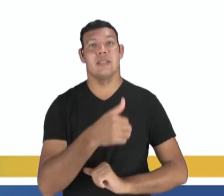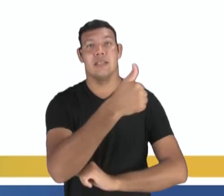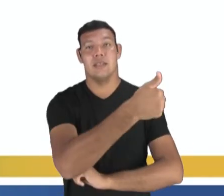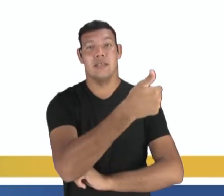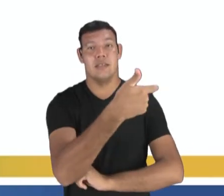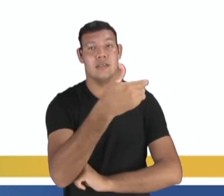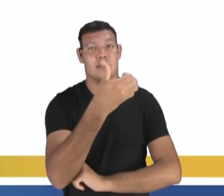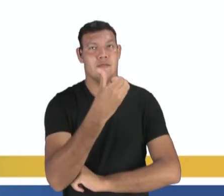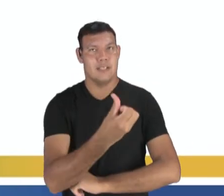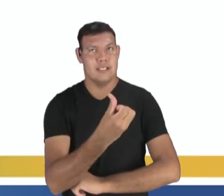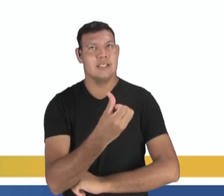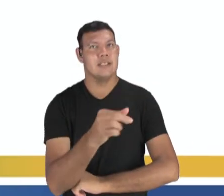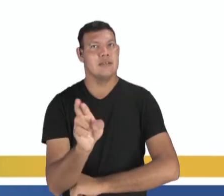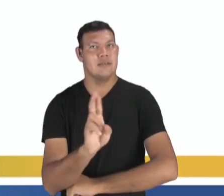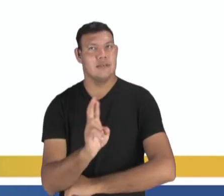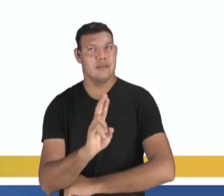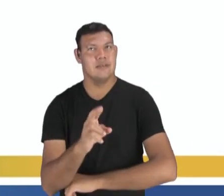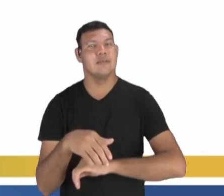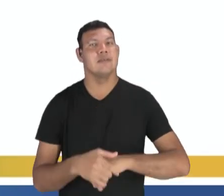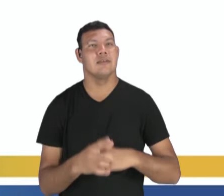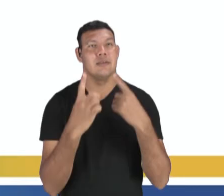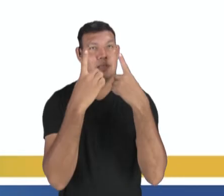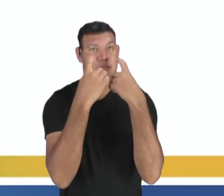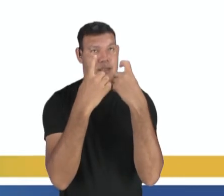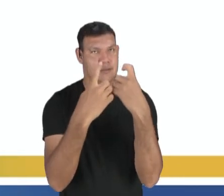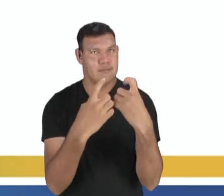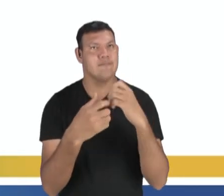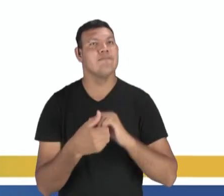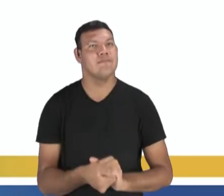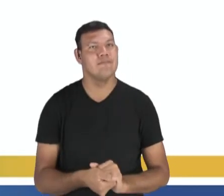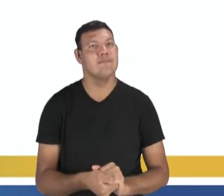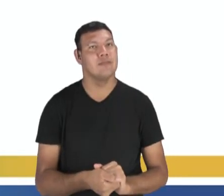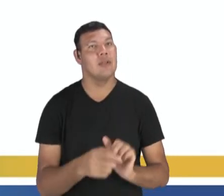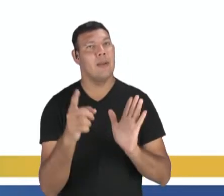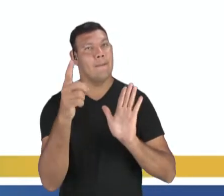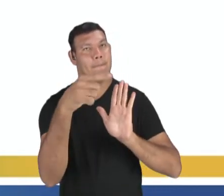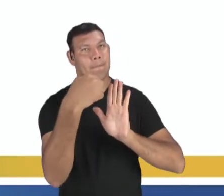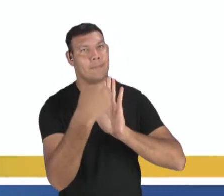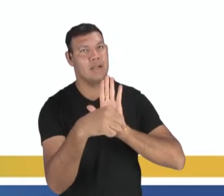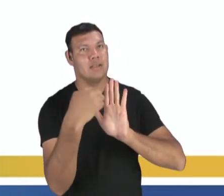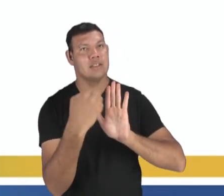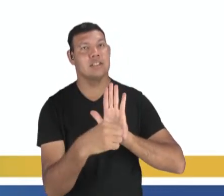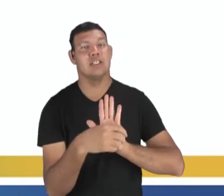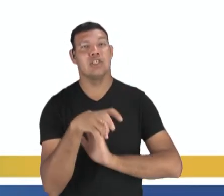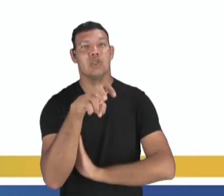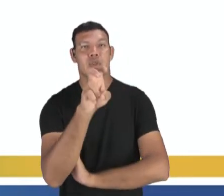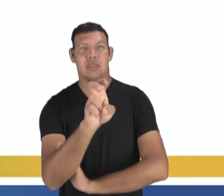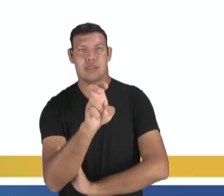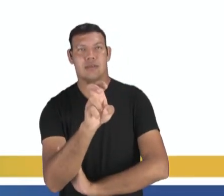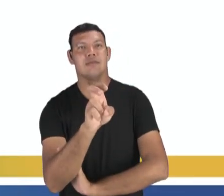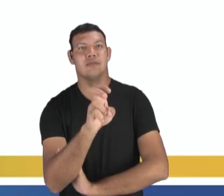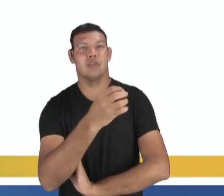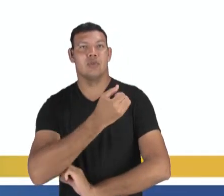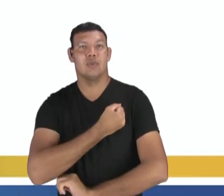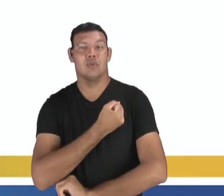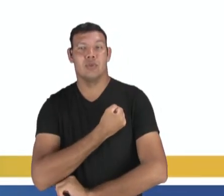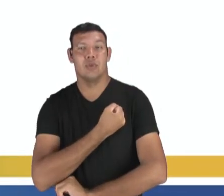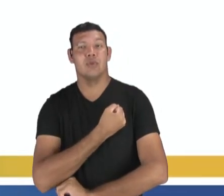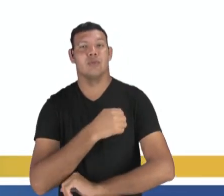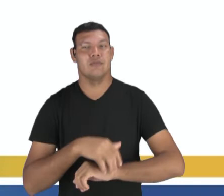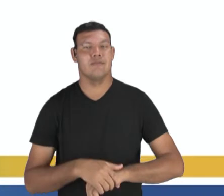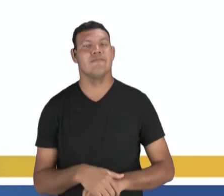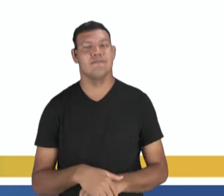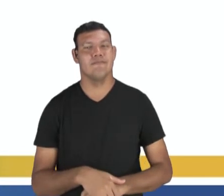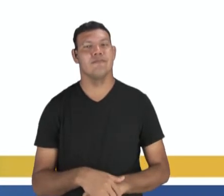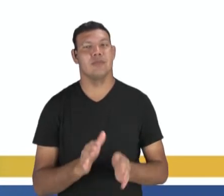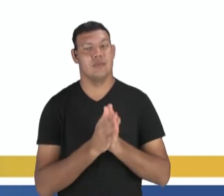e que esteja mais interessada em acertar apenas cinco das seis